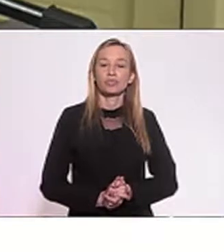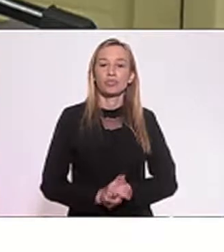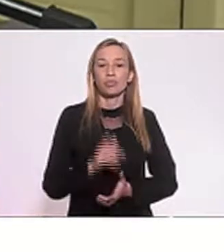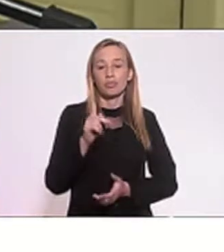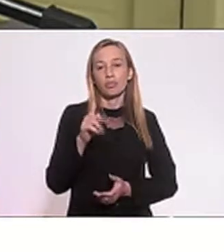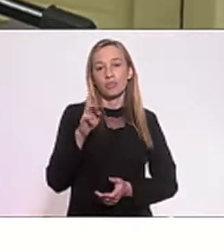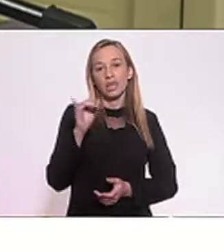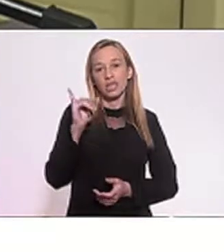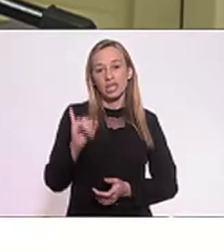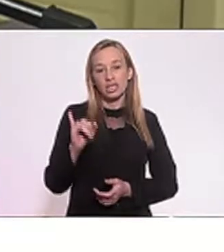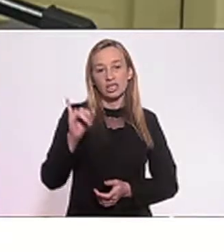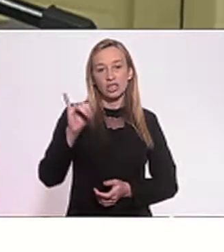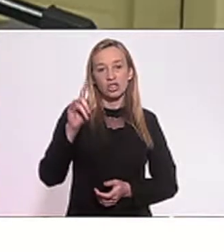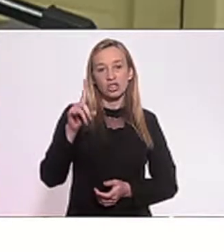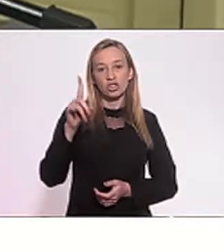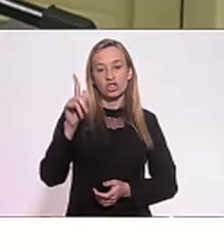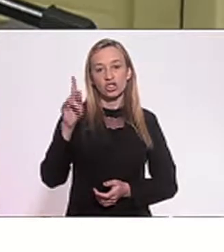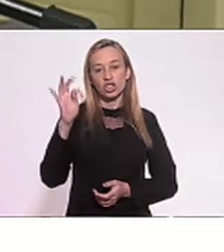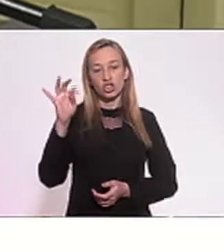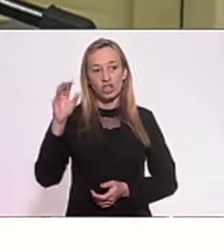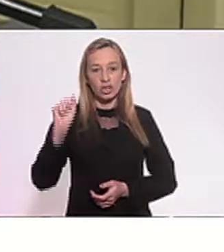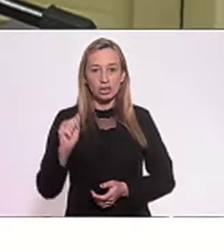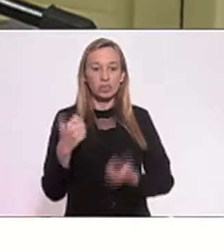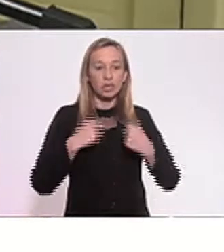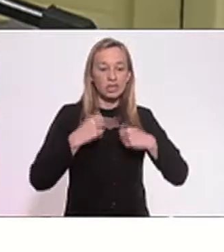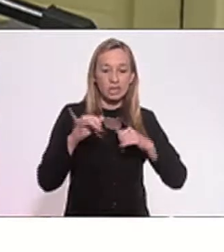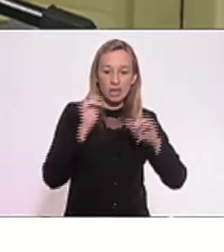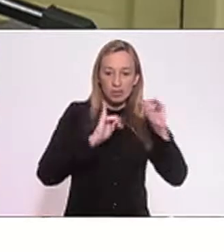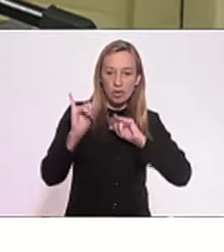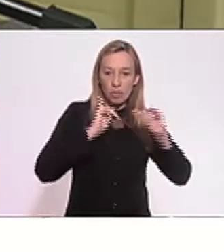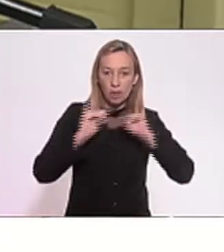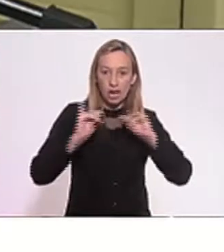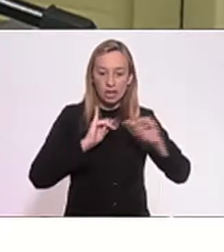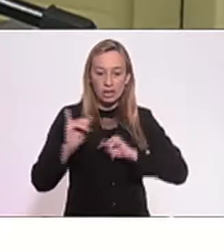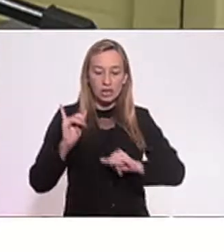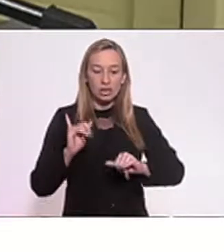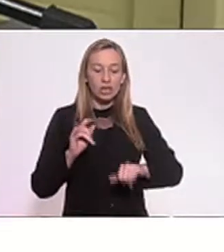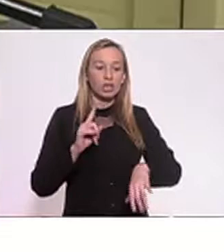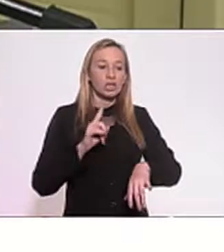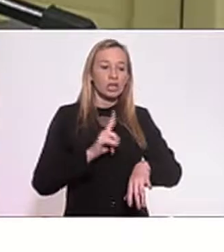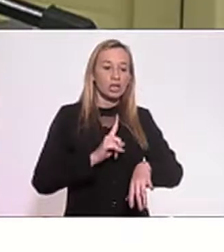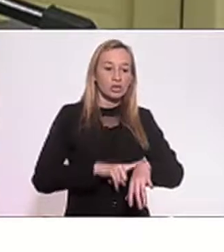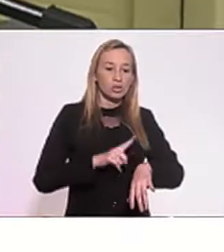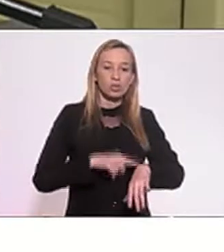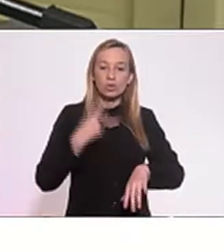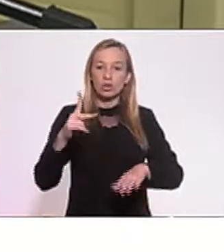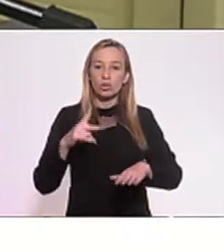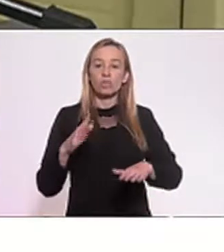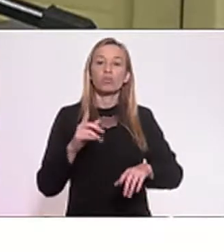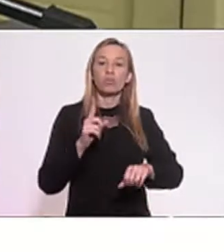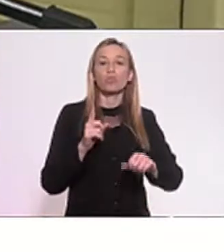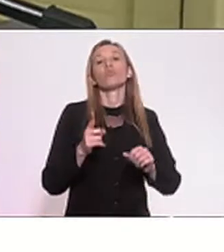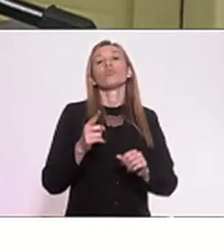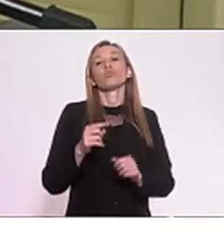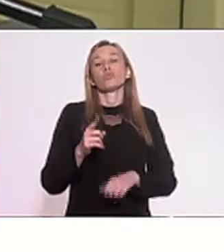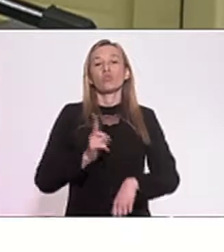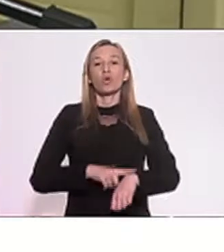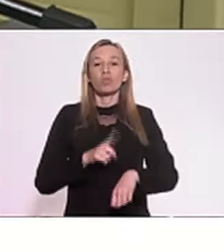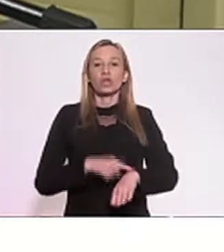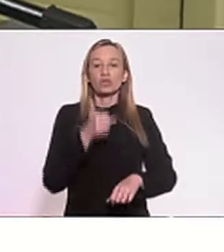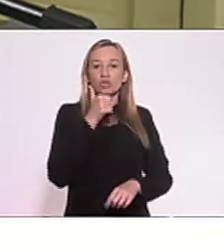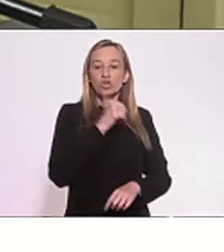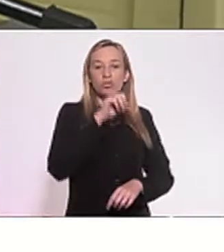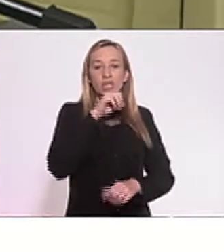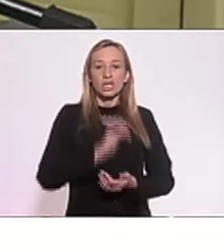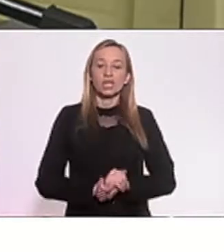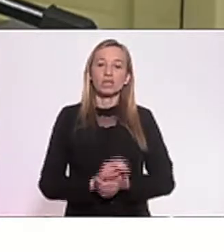A gestante deve estar vinculada e informada quanto à maternidade que realizará seu parto, conforme preconizado pela